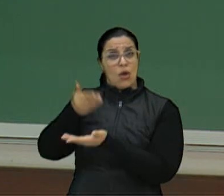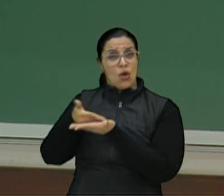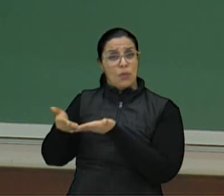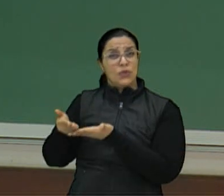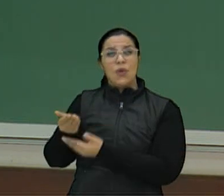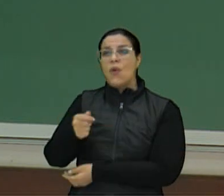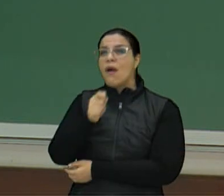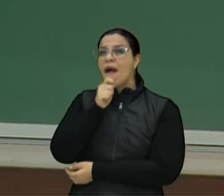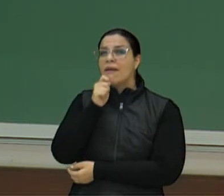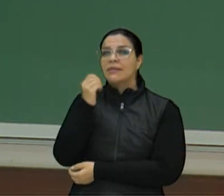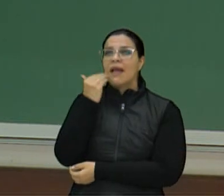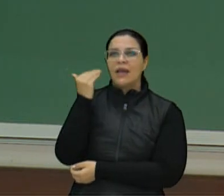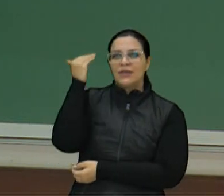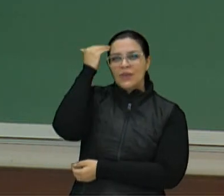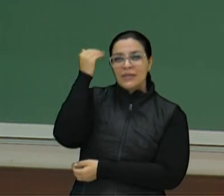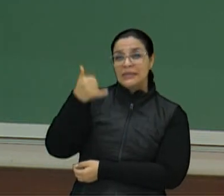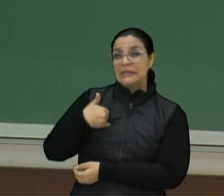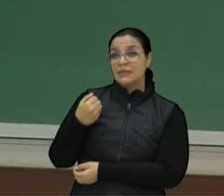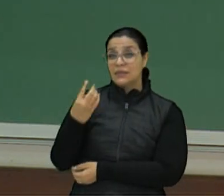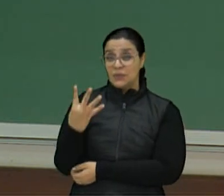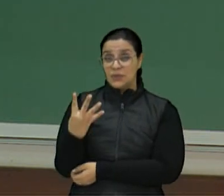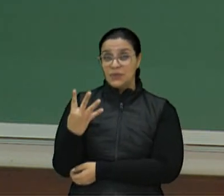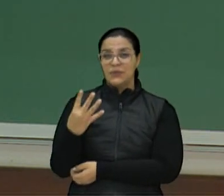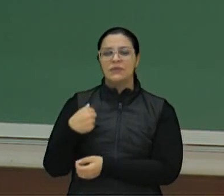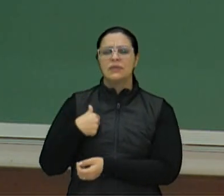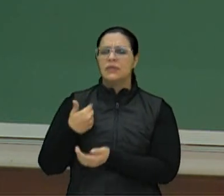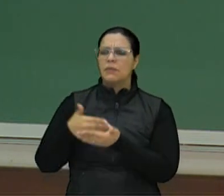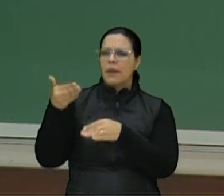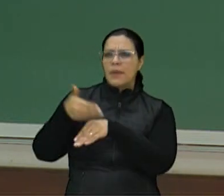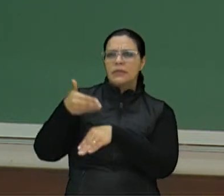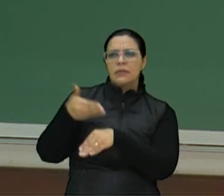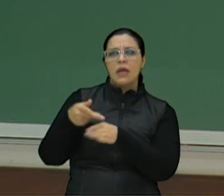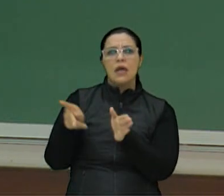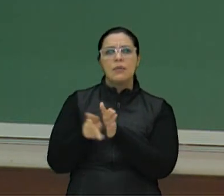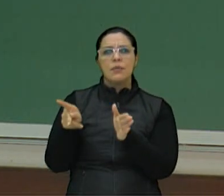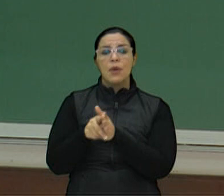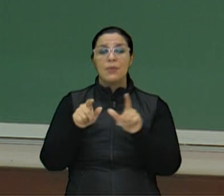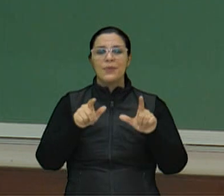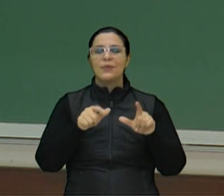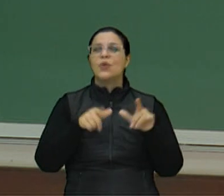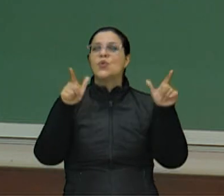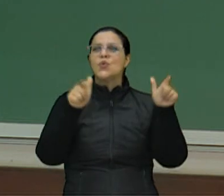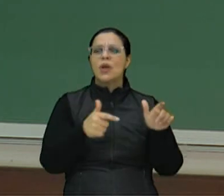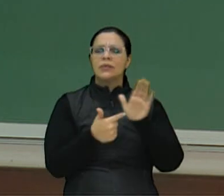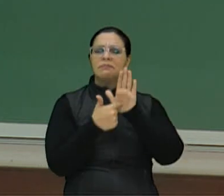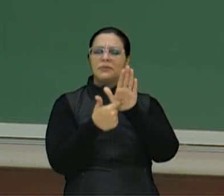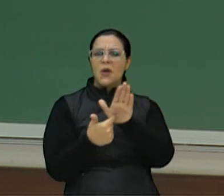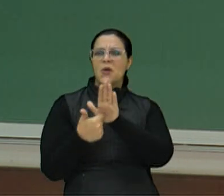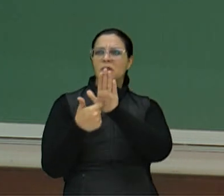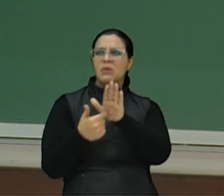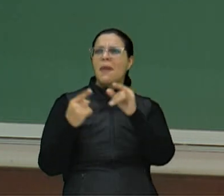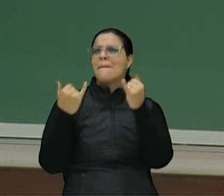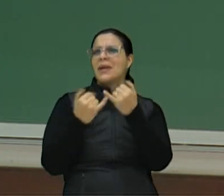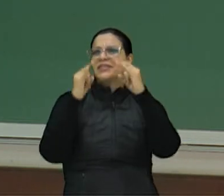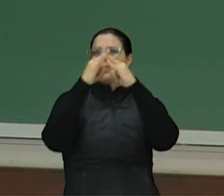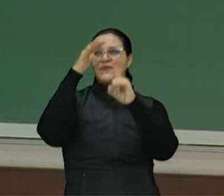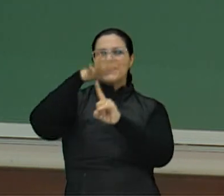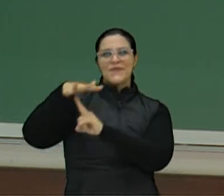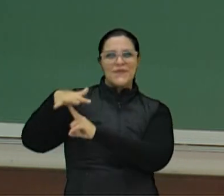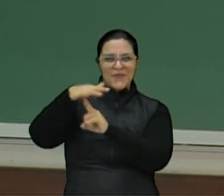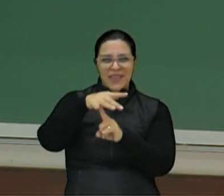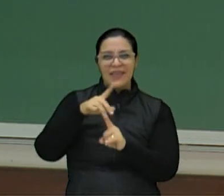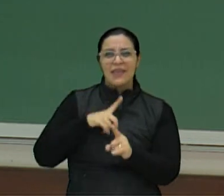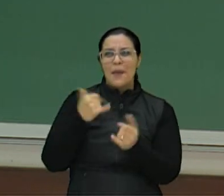ele ainda era adolescente, com 14 anos. Ele participava de feiras, que seria como feiras como aquelas